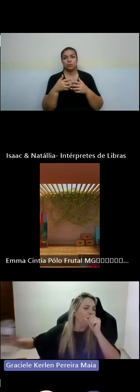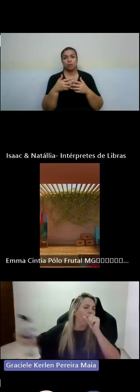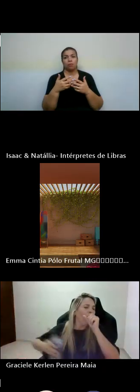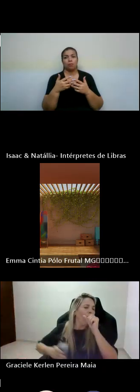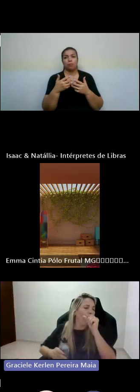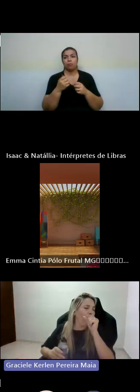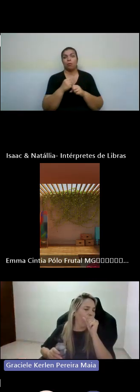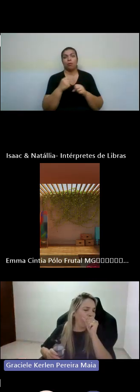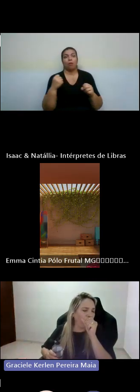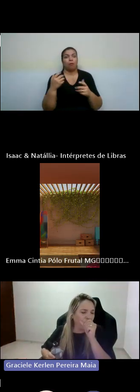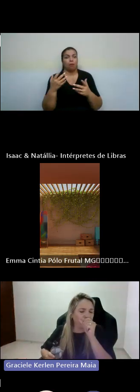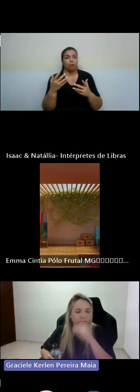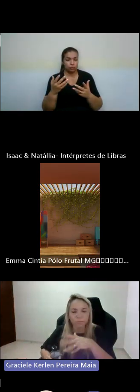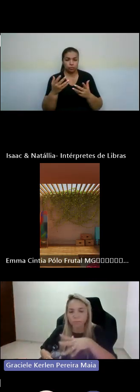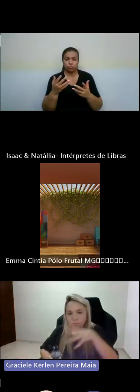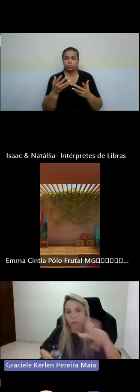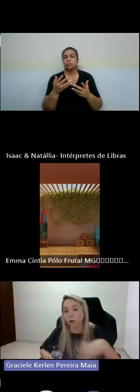tem